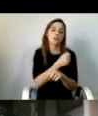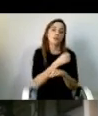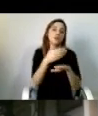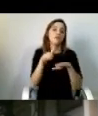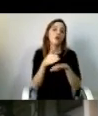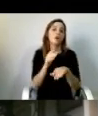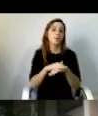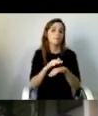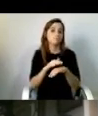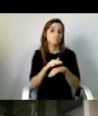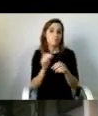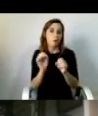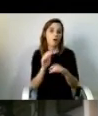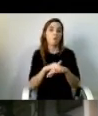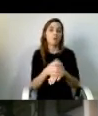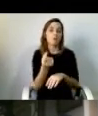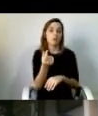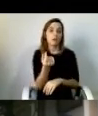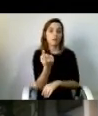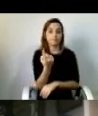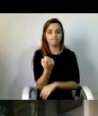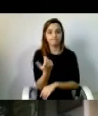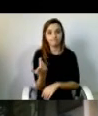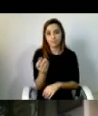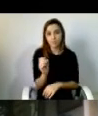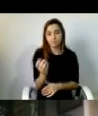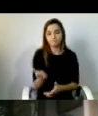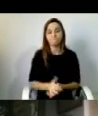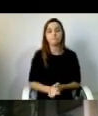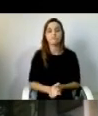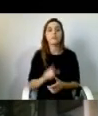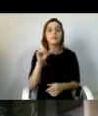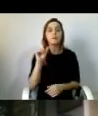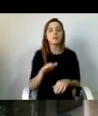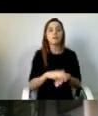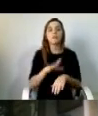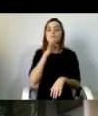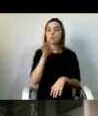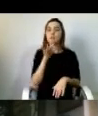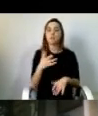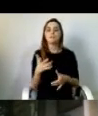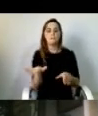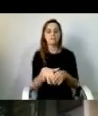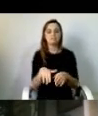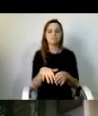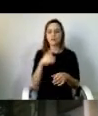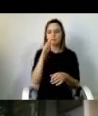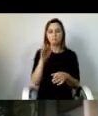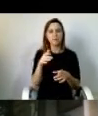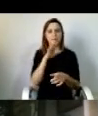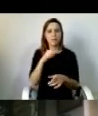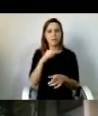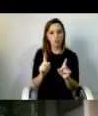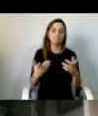isso. E depois também outras questões como a família não gostar que participe, o que remeterá para situações